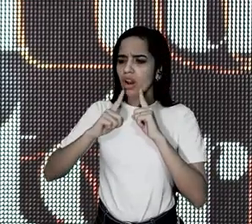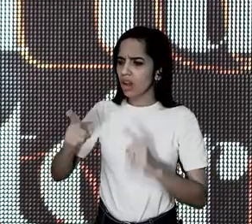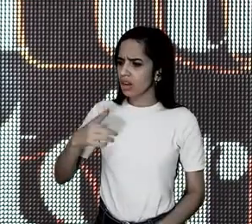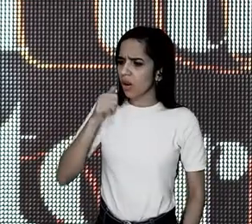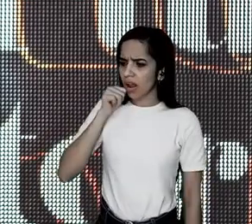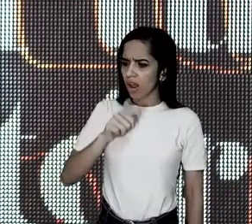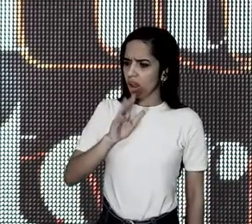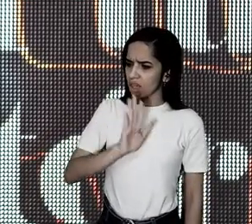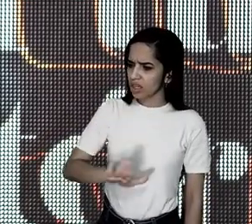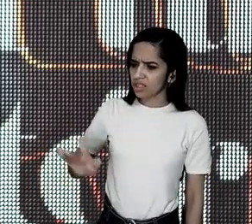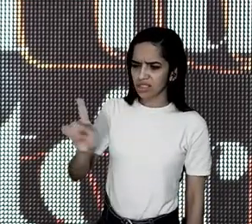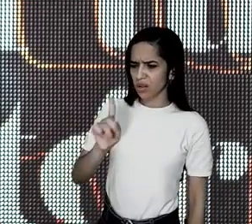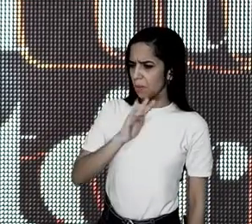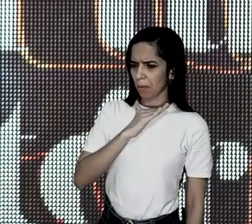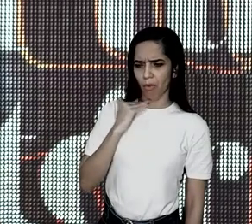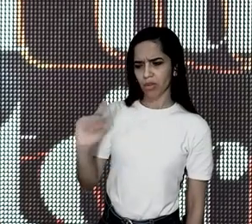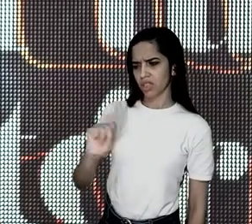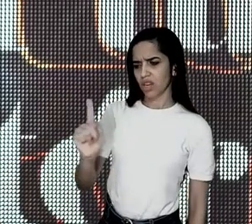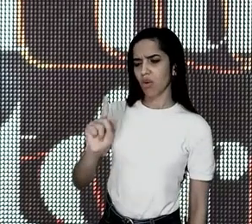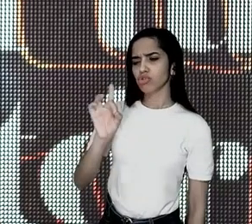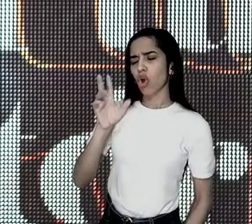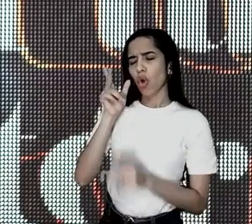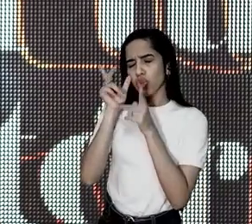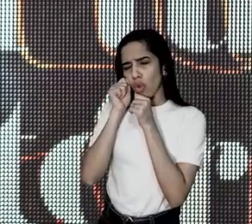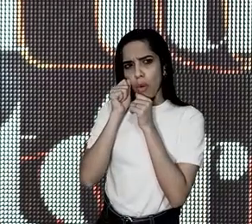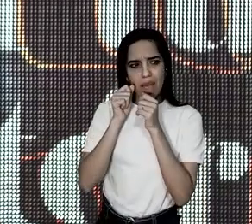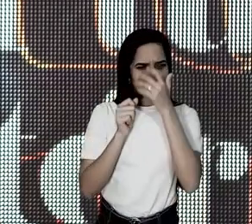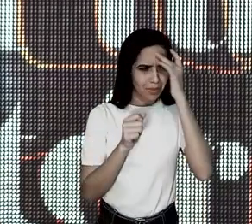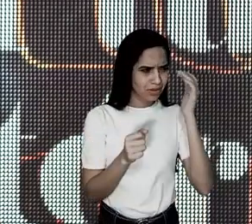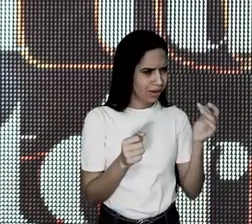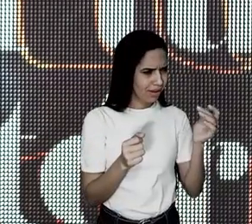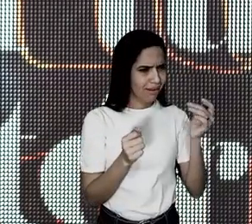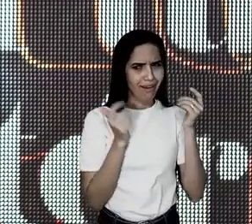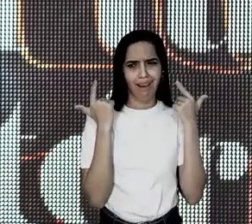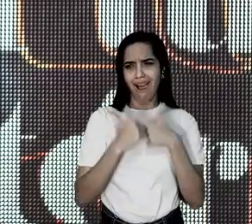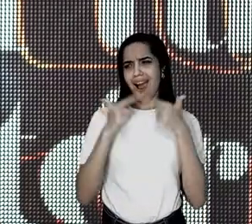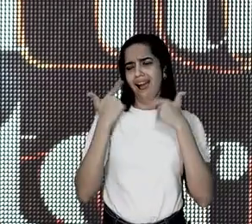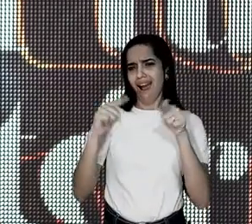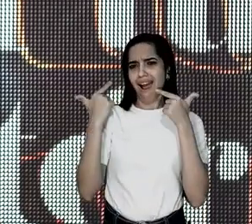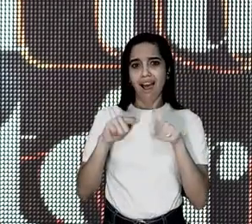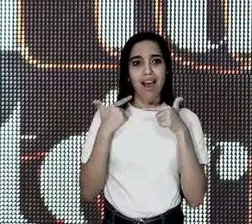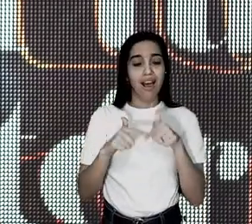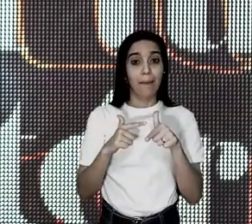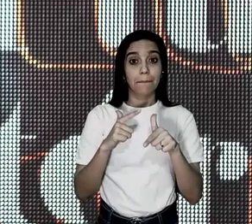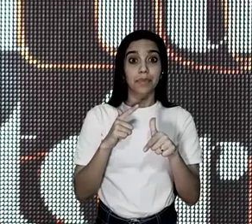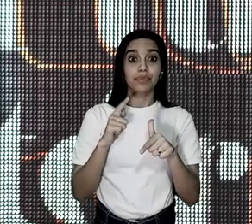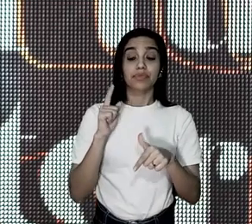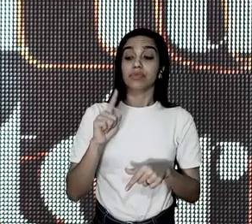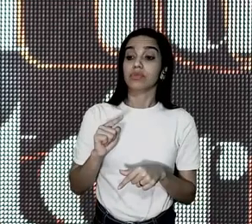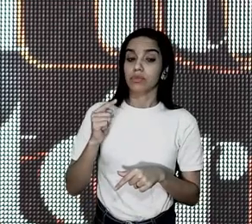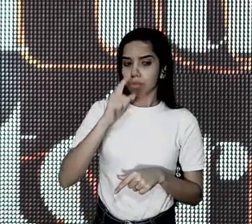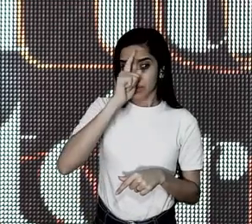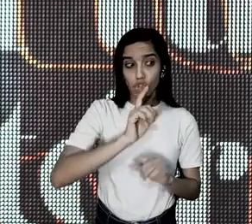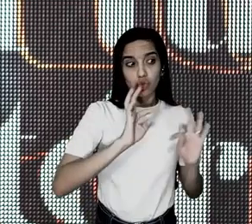criança não está morta, mas ela dorme. E riram-se dele, riram-se de Jesus. Tendo ele, porém, mandado sair a